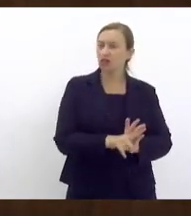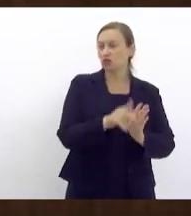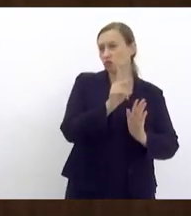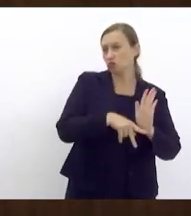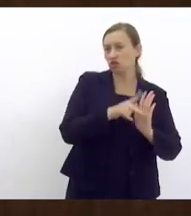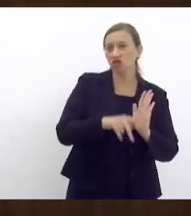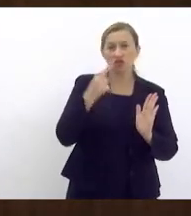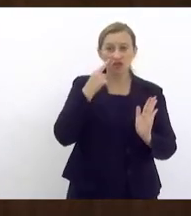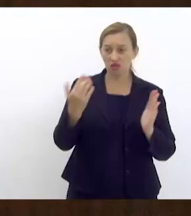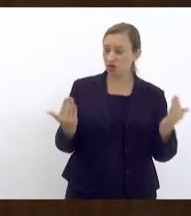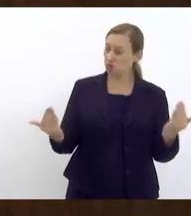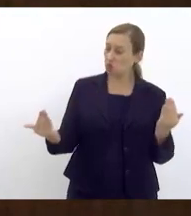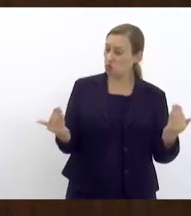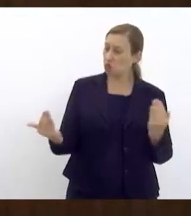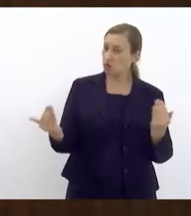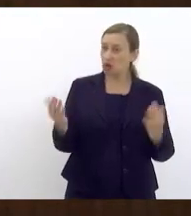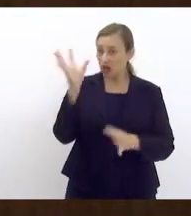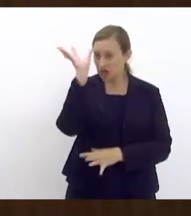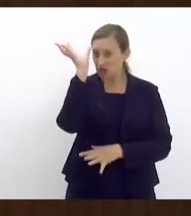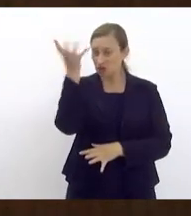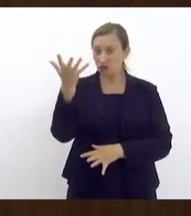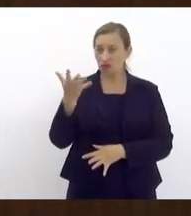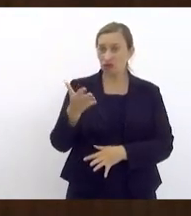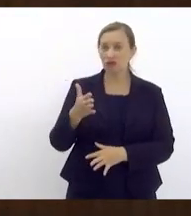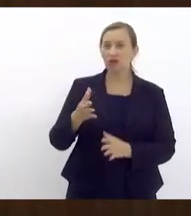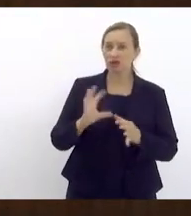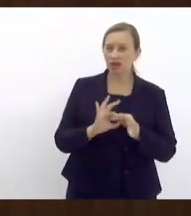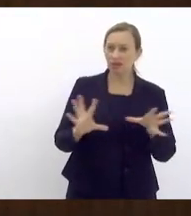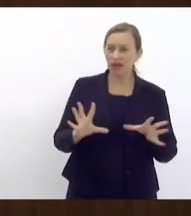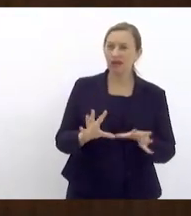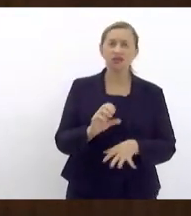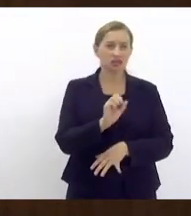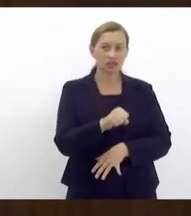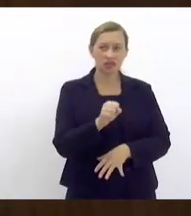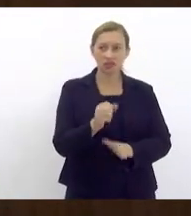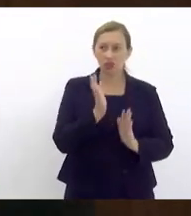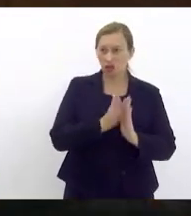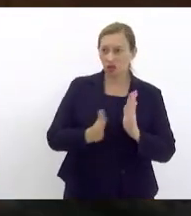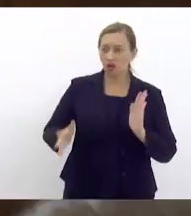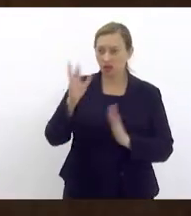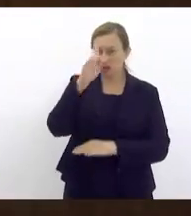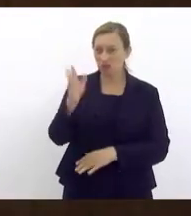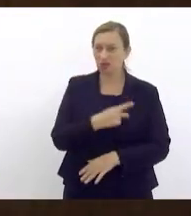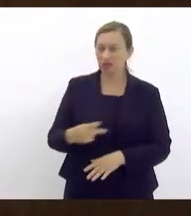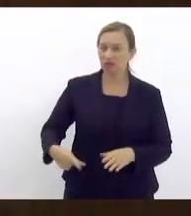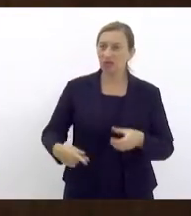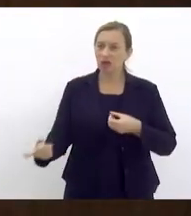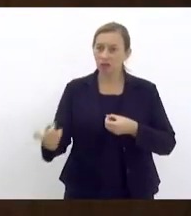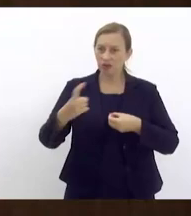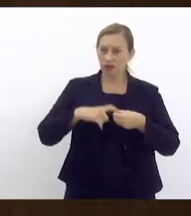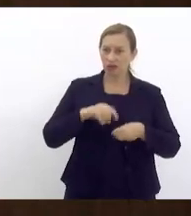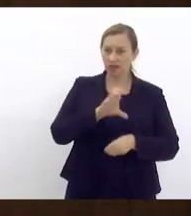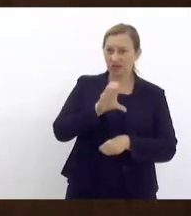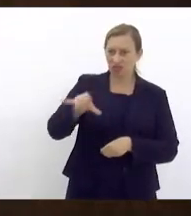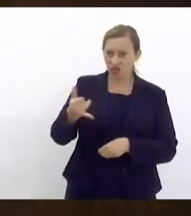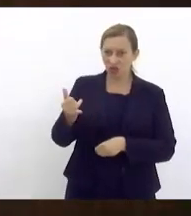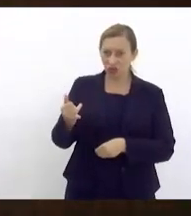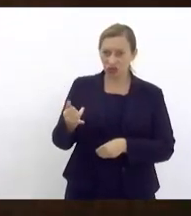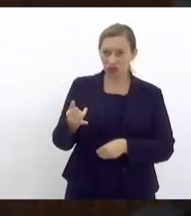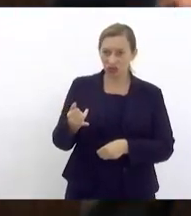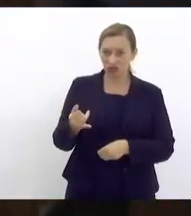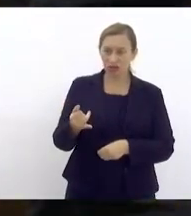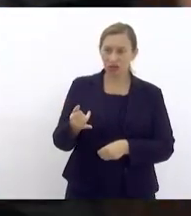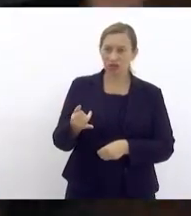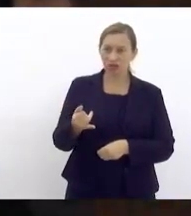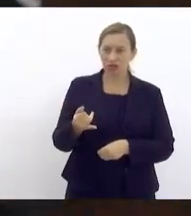tentar fazer ali A solução então se autoriza aí fazer a questão de ordem então remeter um projeto para ccj com